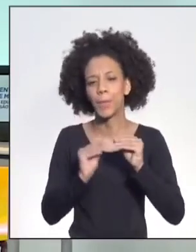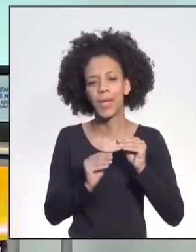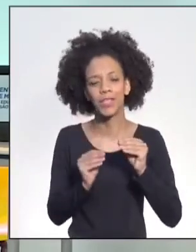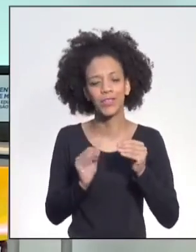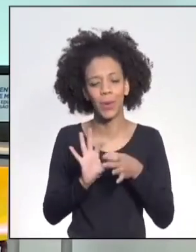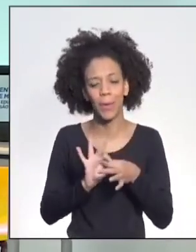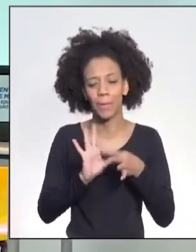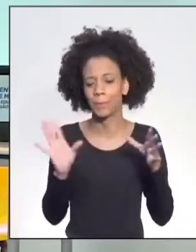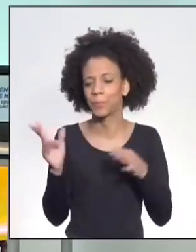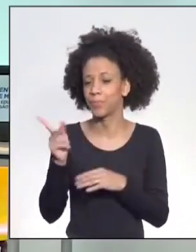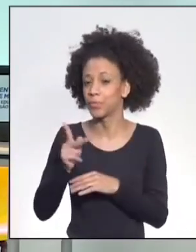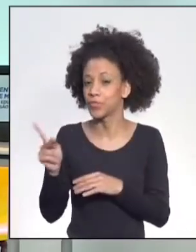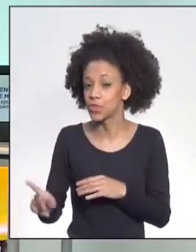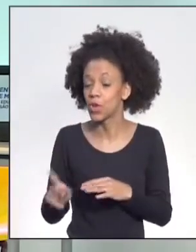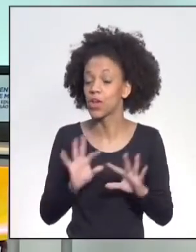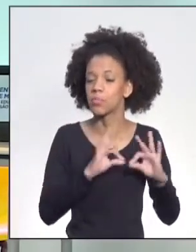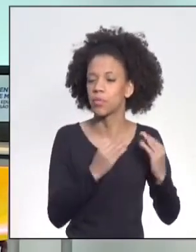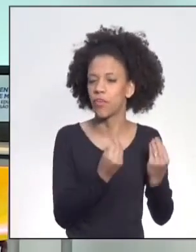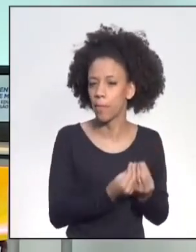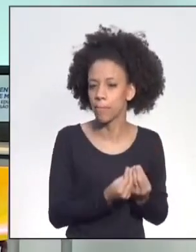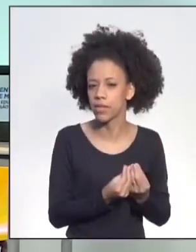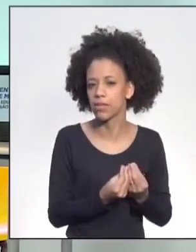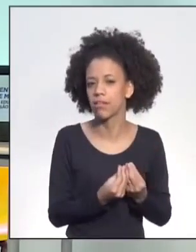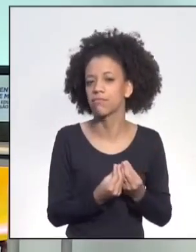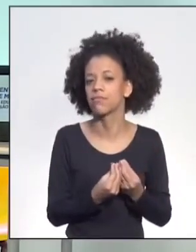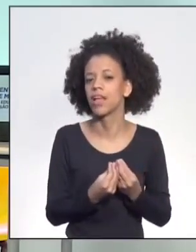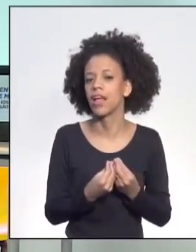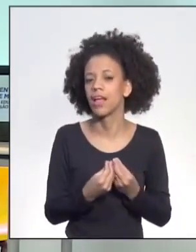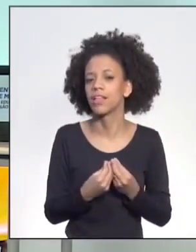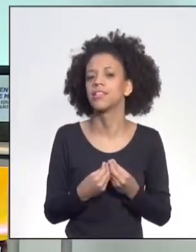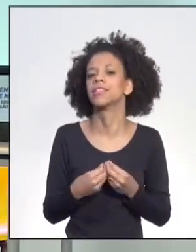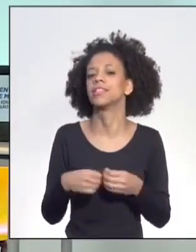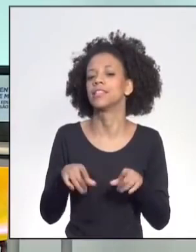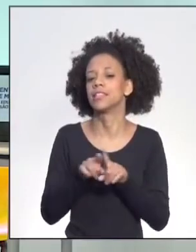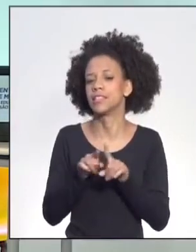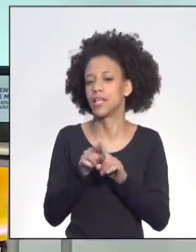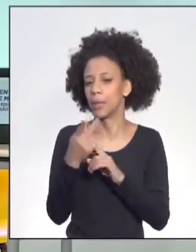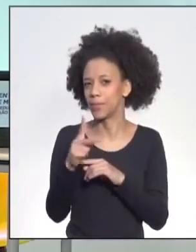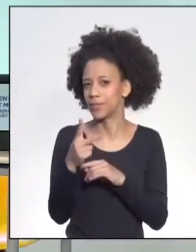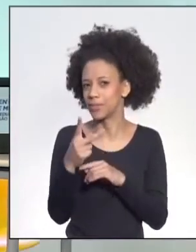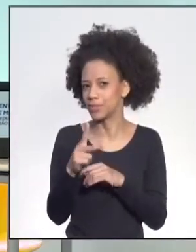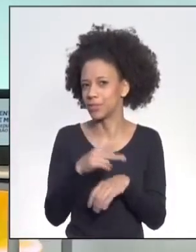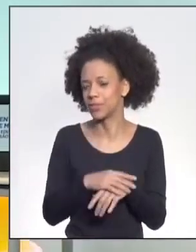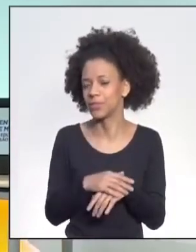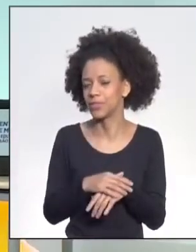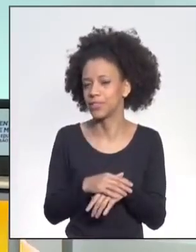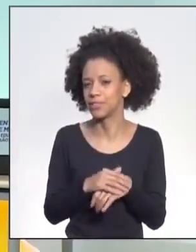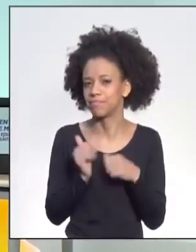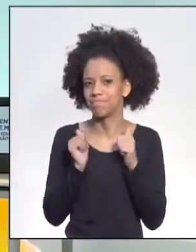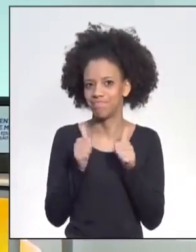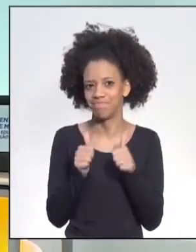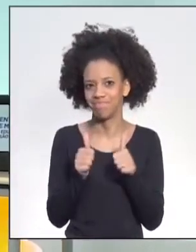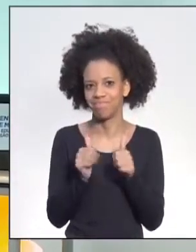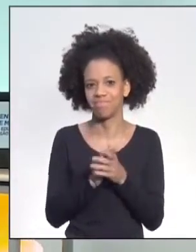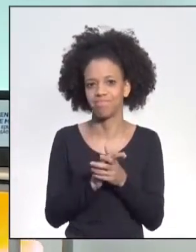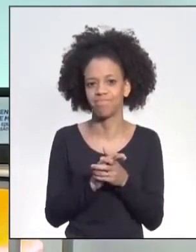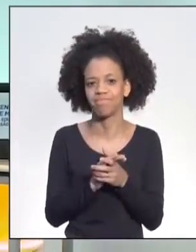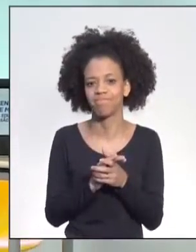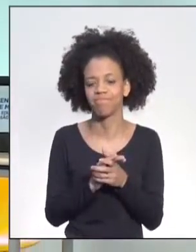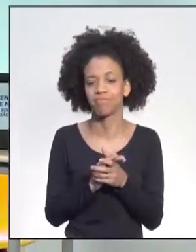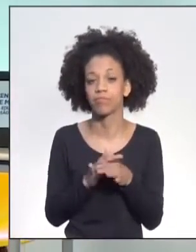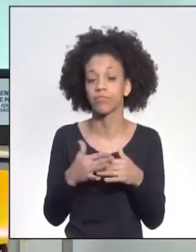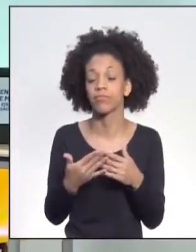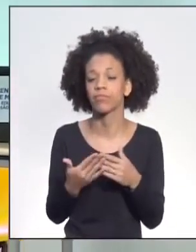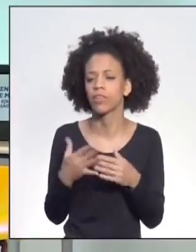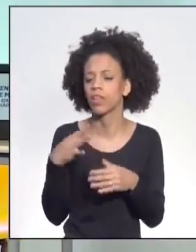os professores, para os pais de vocês, até para o pessoal das suas guildas, viu? Vamos lá, então. Fazendo aqui